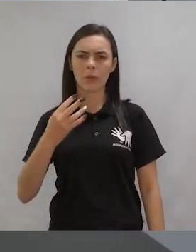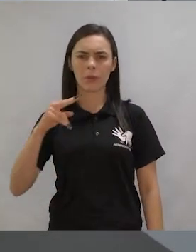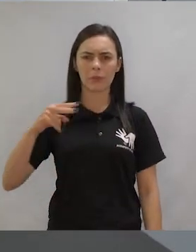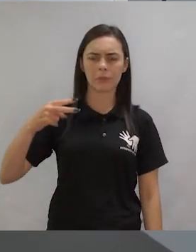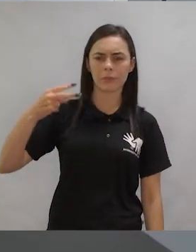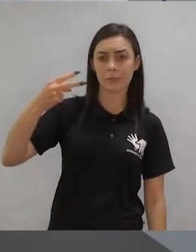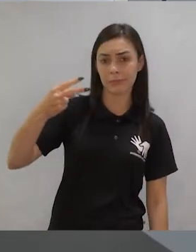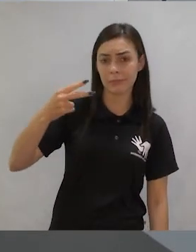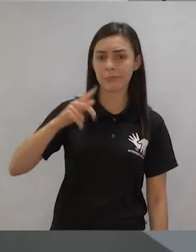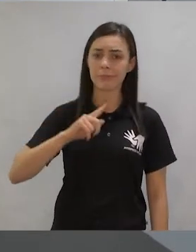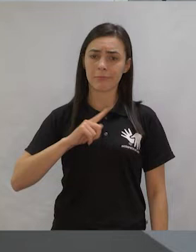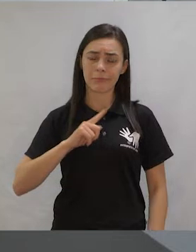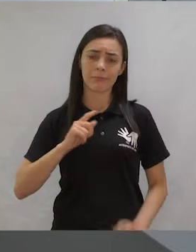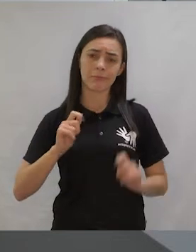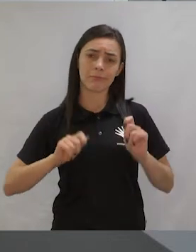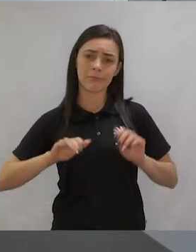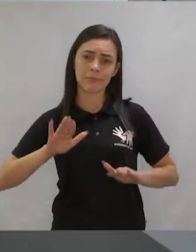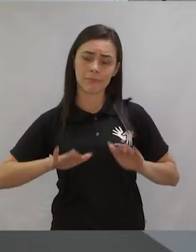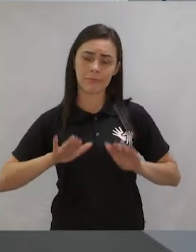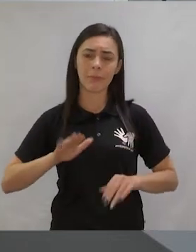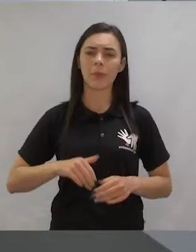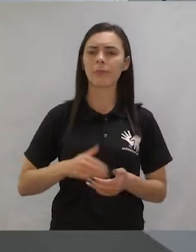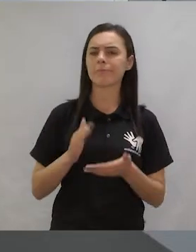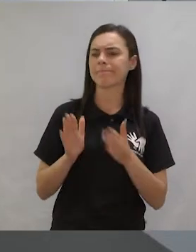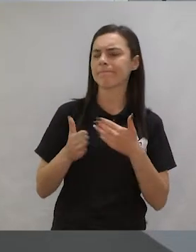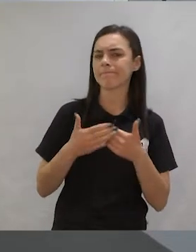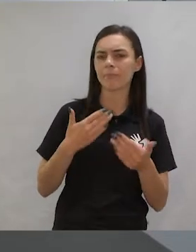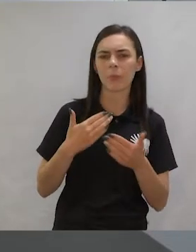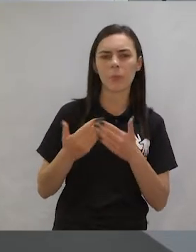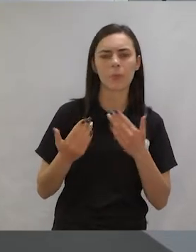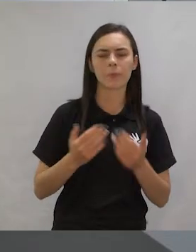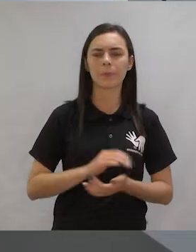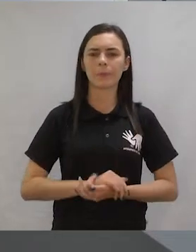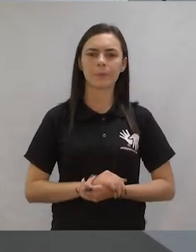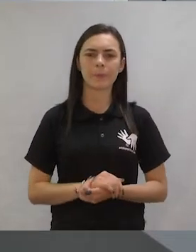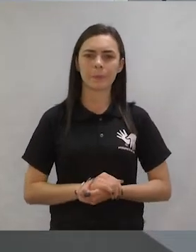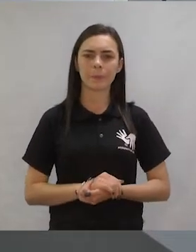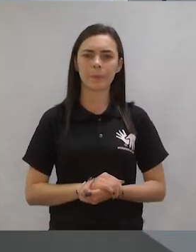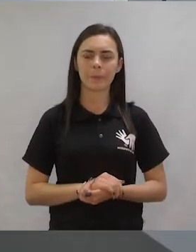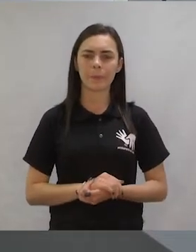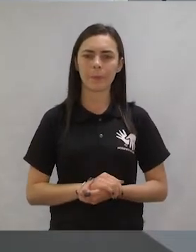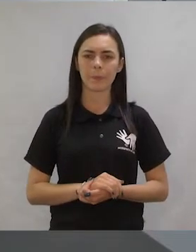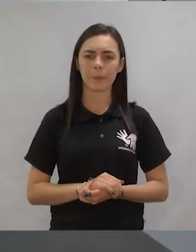potenciação, multiplicação, divisão, qualquer operação.